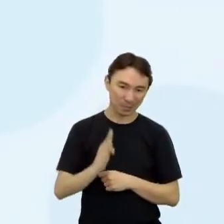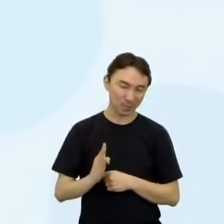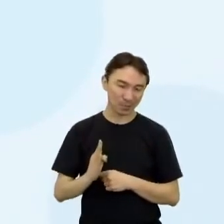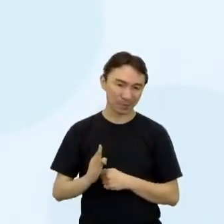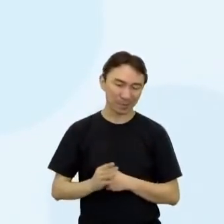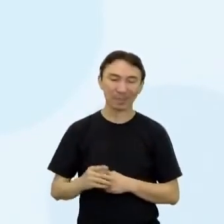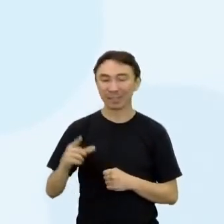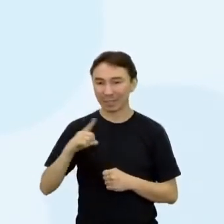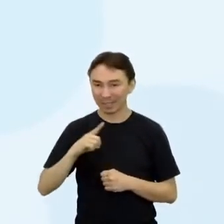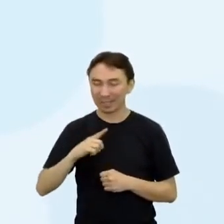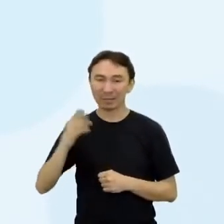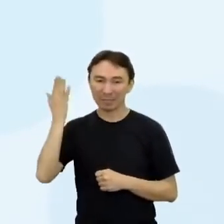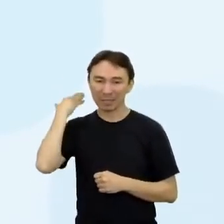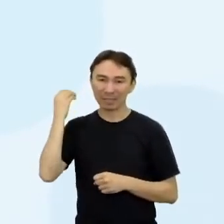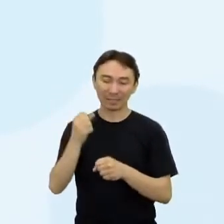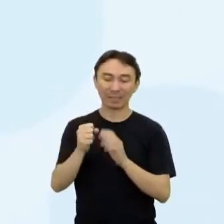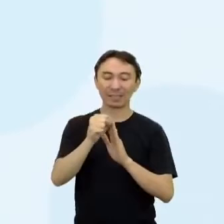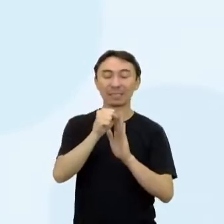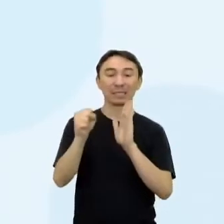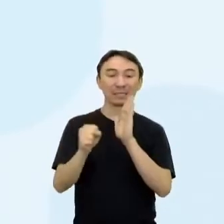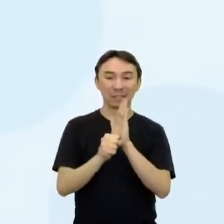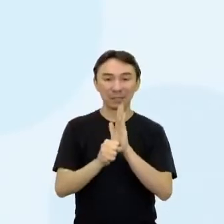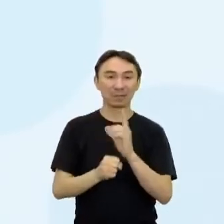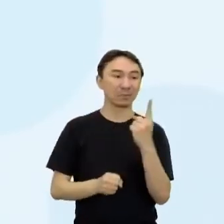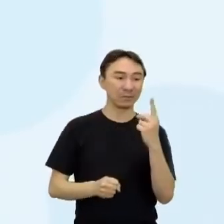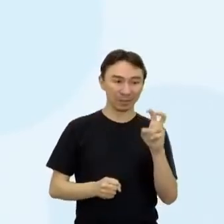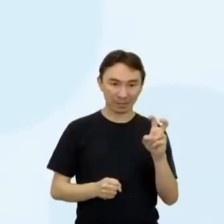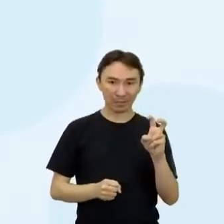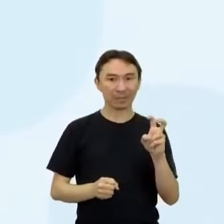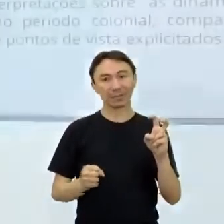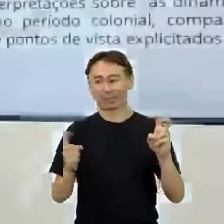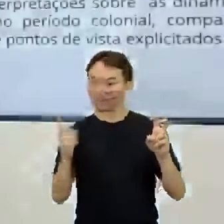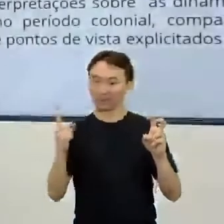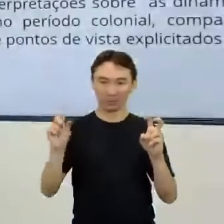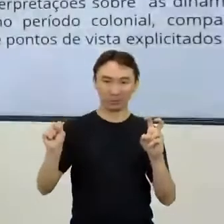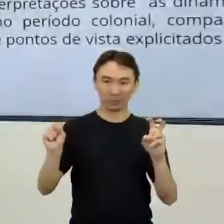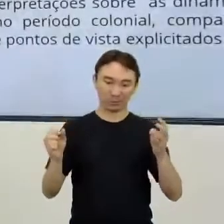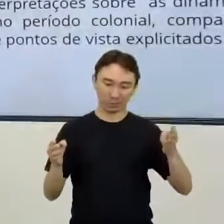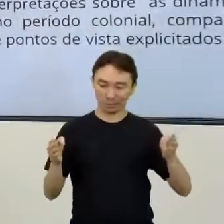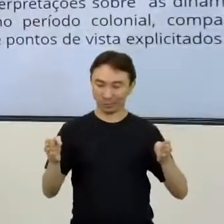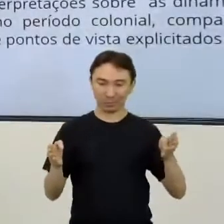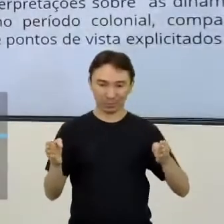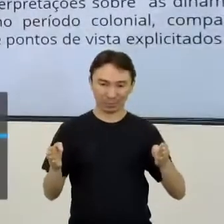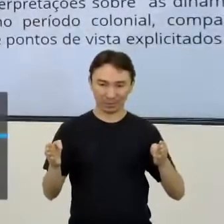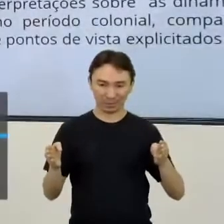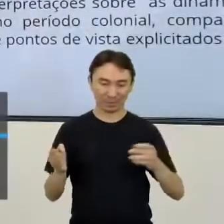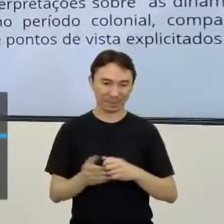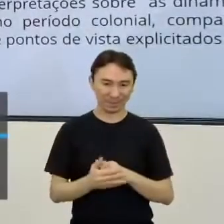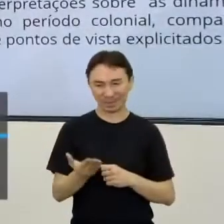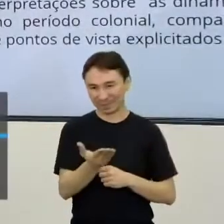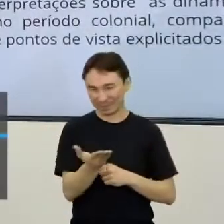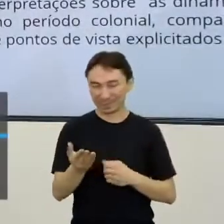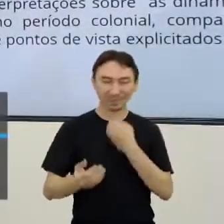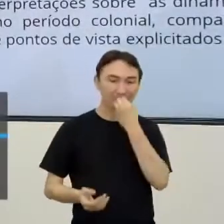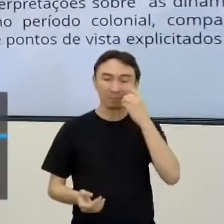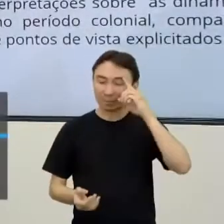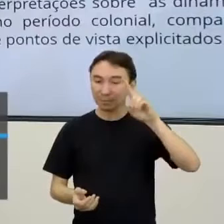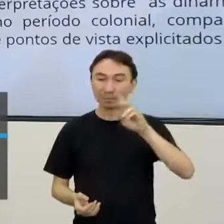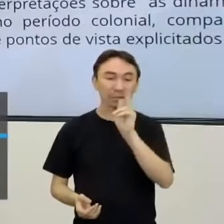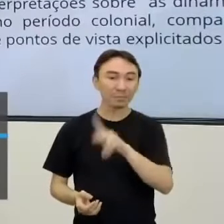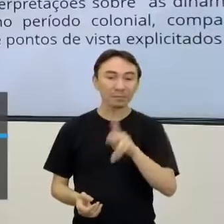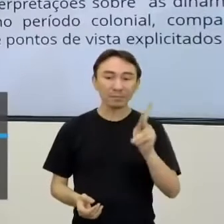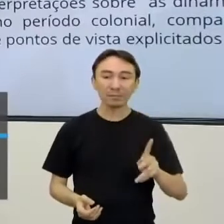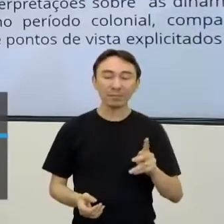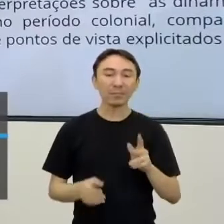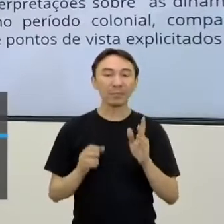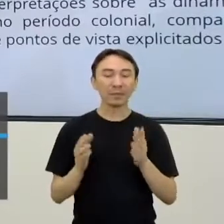séculos XV e XVIII. Então, vamos lá, professores, um ótimo dia aí para todos que estão aqui no chat. Já tem uma galera me